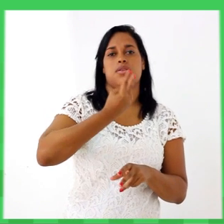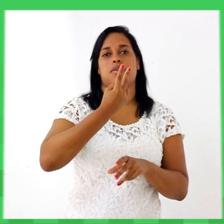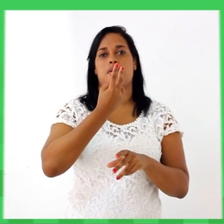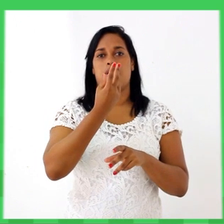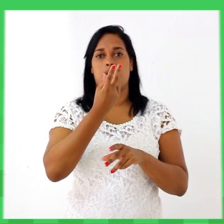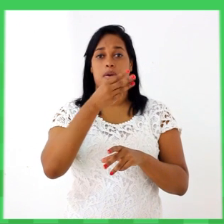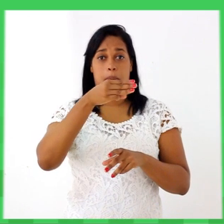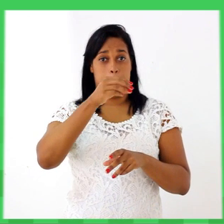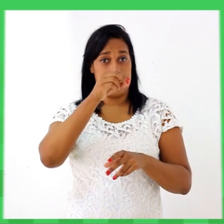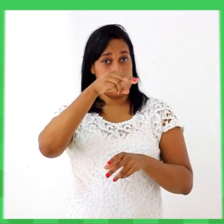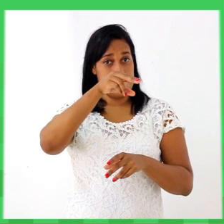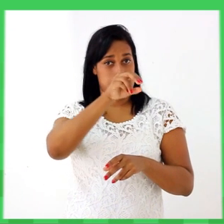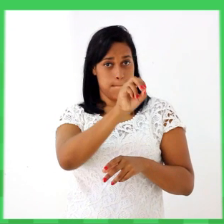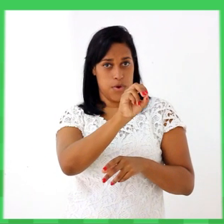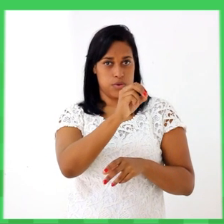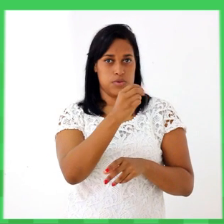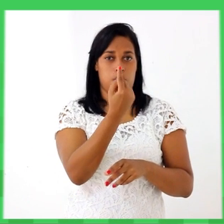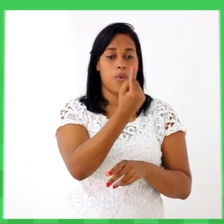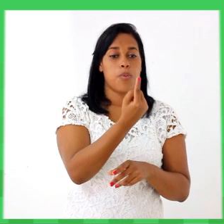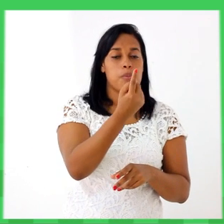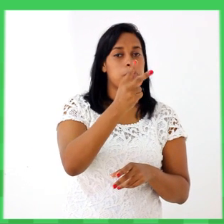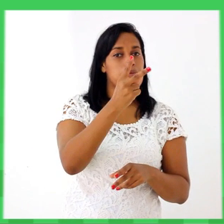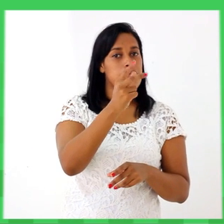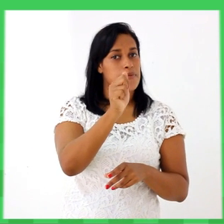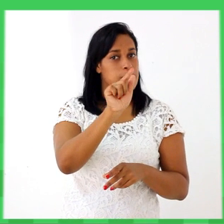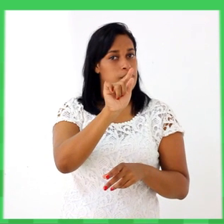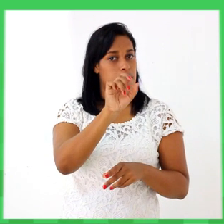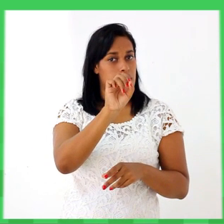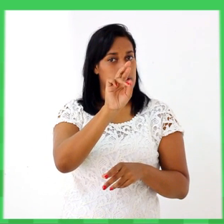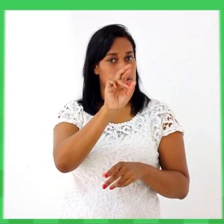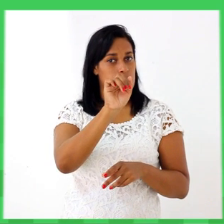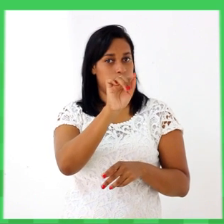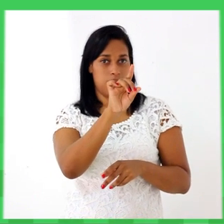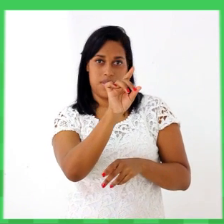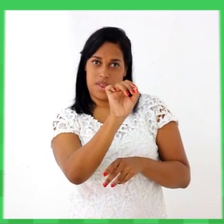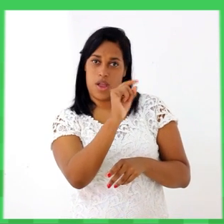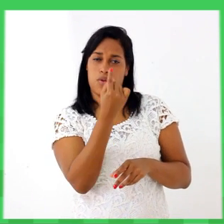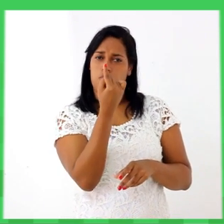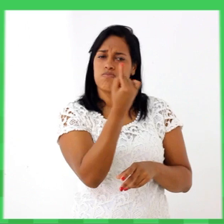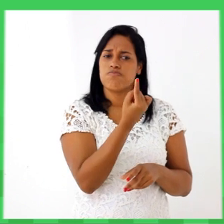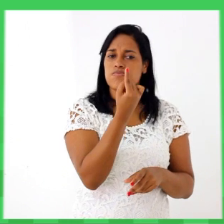que é monovalorado. Código, ele só vai ter um valor